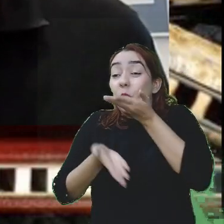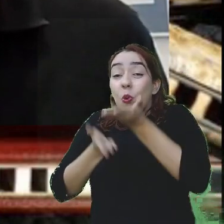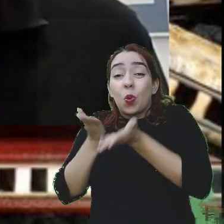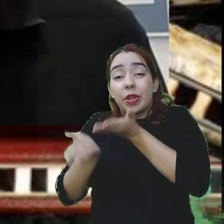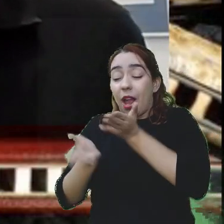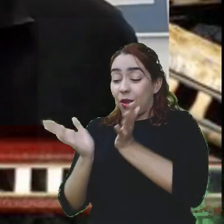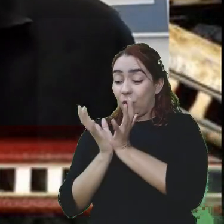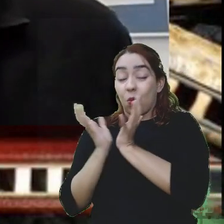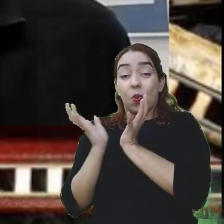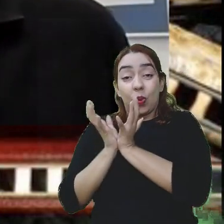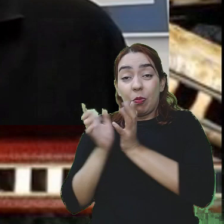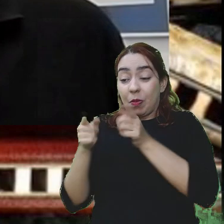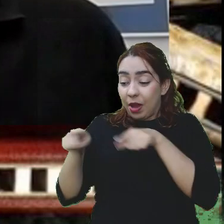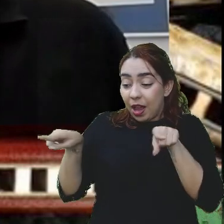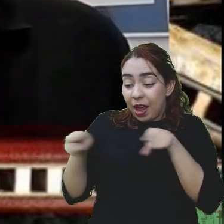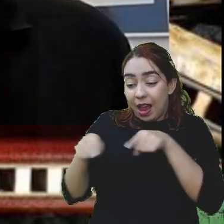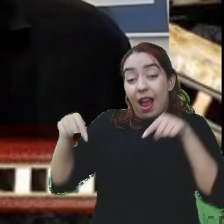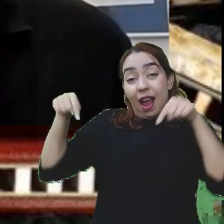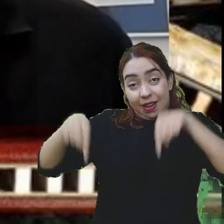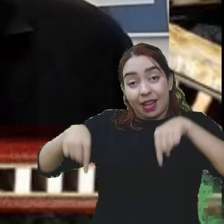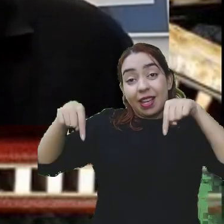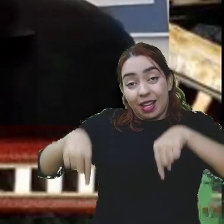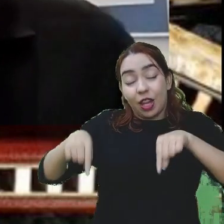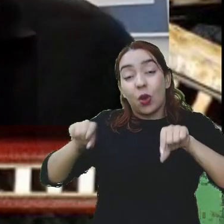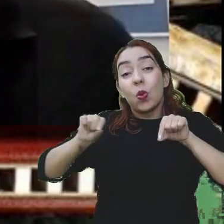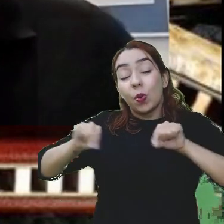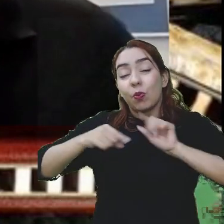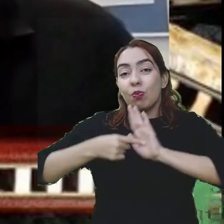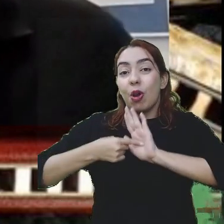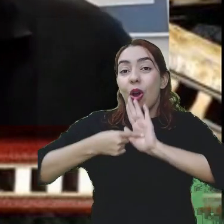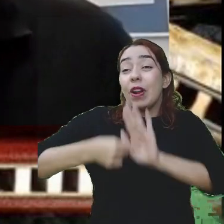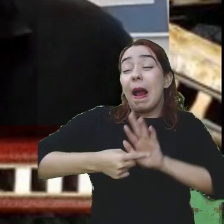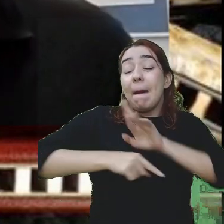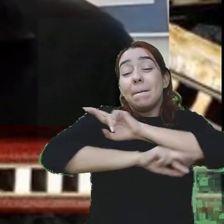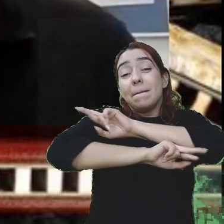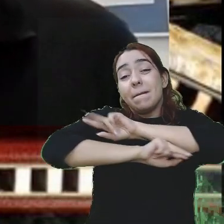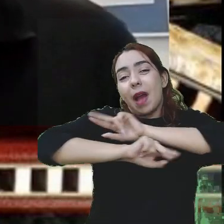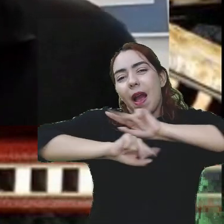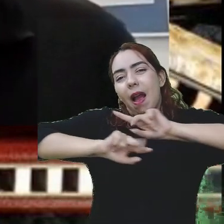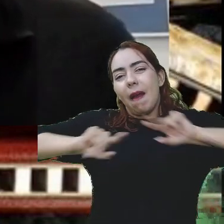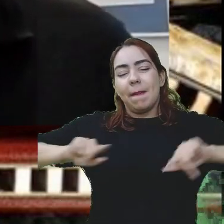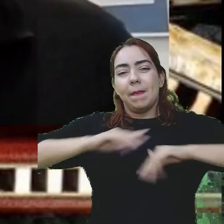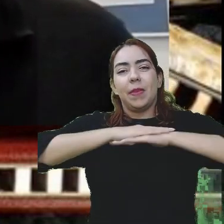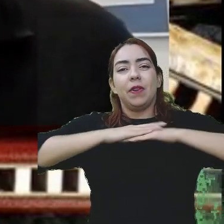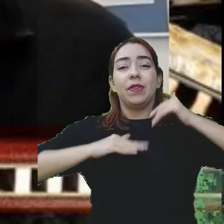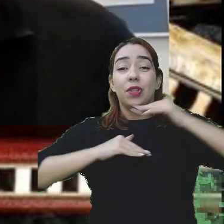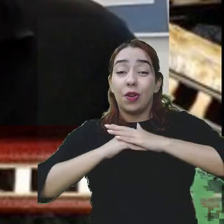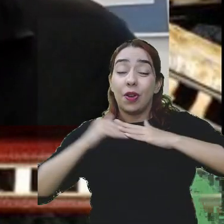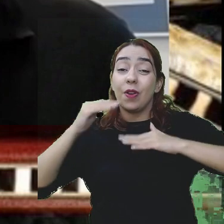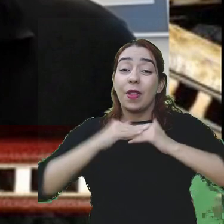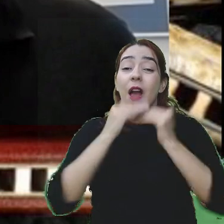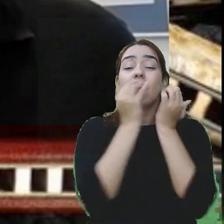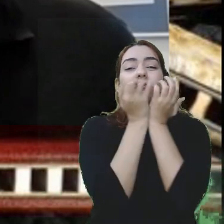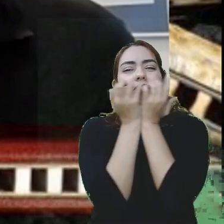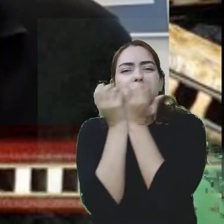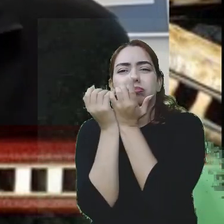foi exatamente esse, de mostrar a pluralidade, a diversidade desse instrumento, que é um instrumento que